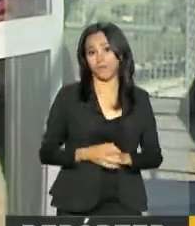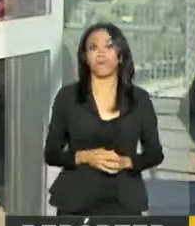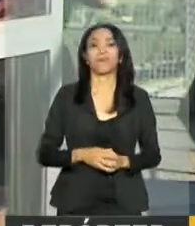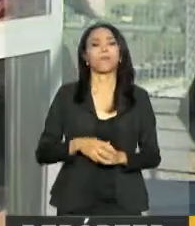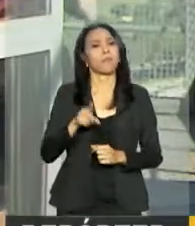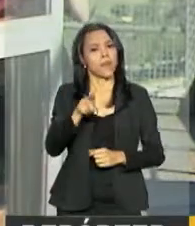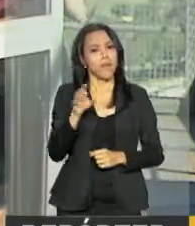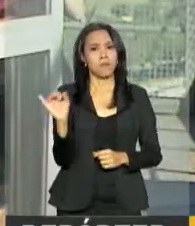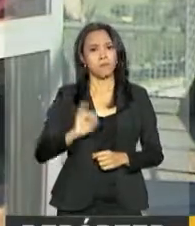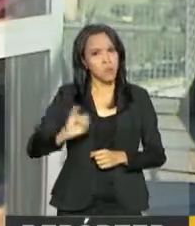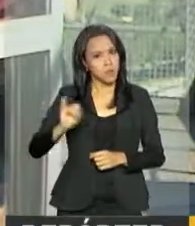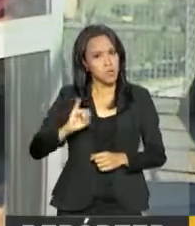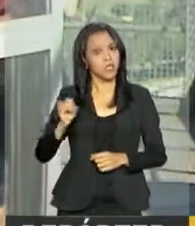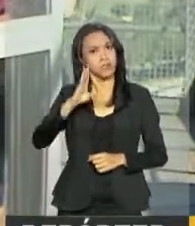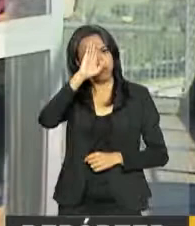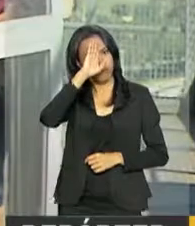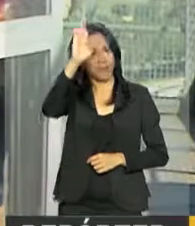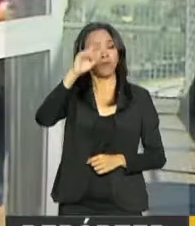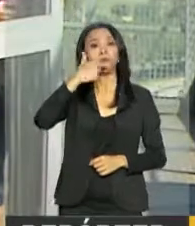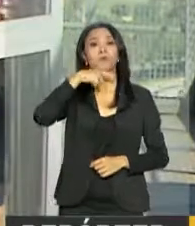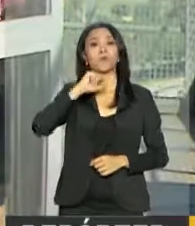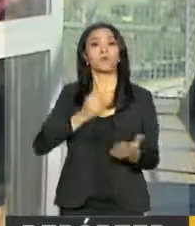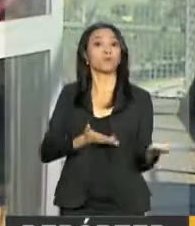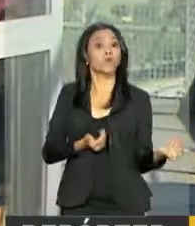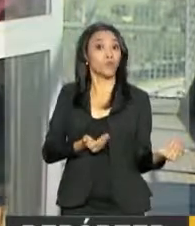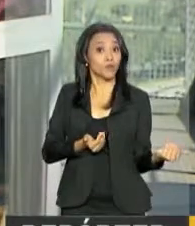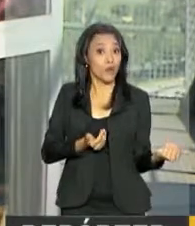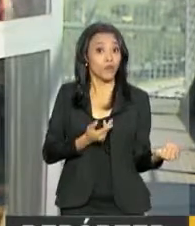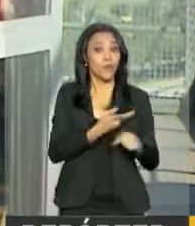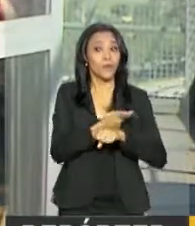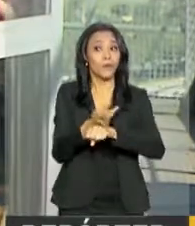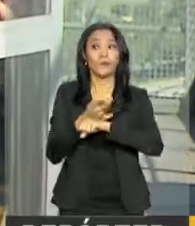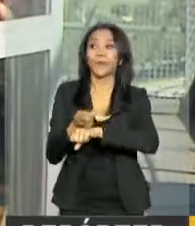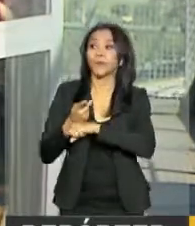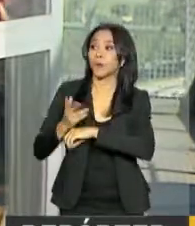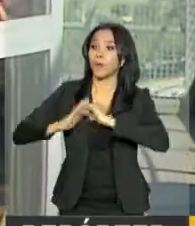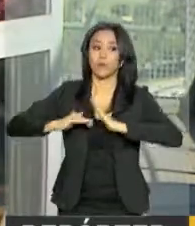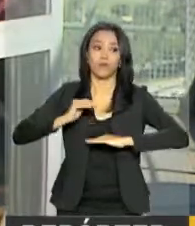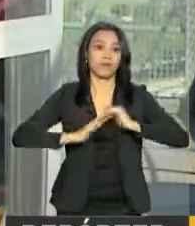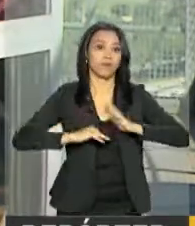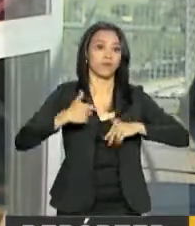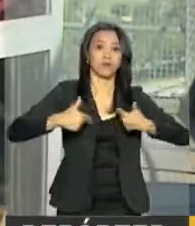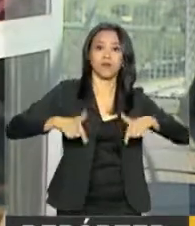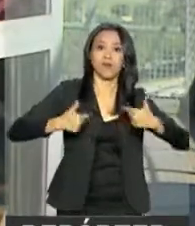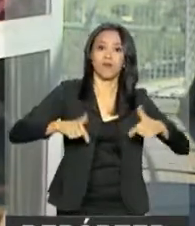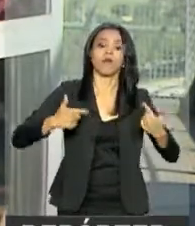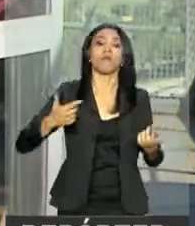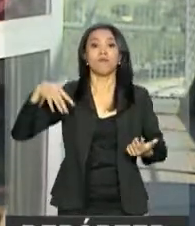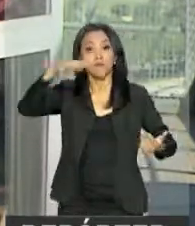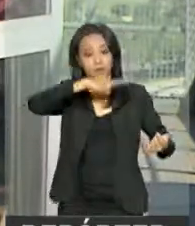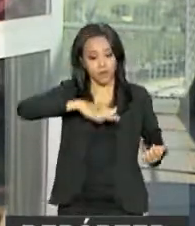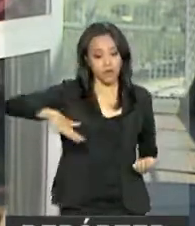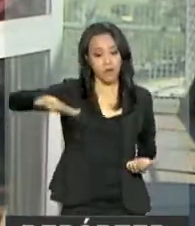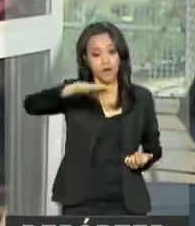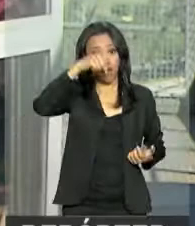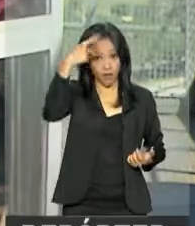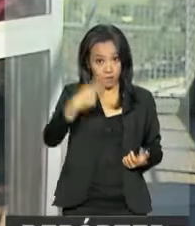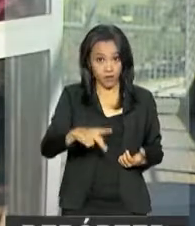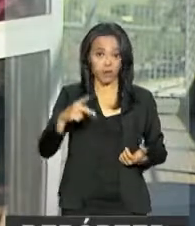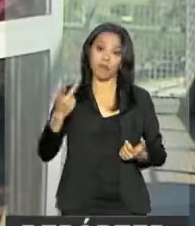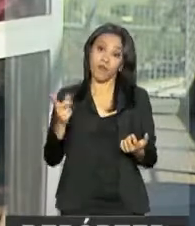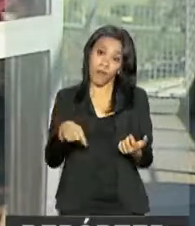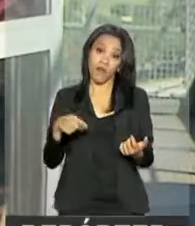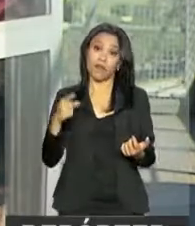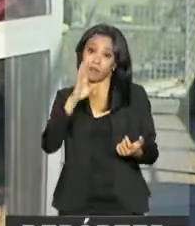importantíssimo, principalmente para os jovens, né, que buscam uma profissão. O setor de serviços, no caso de Brasília, é a